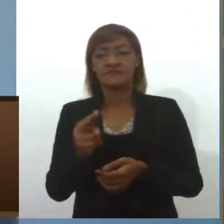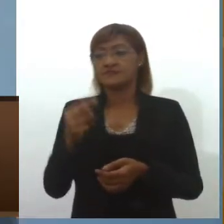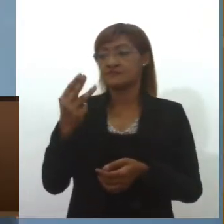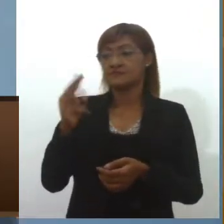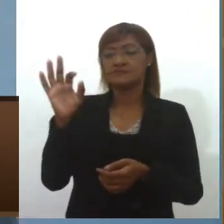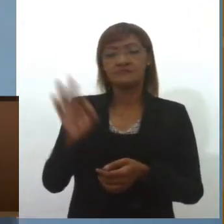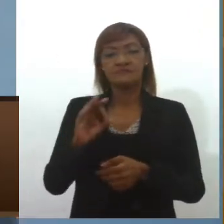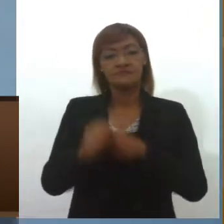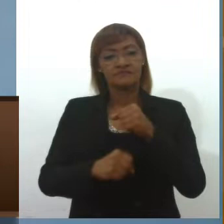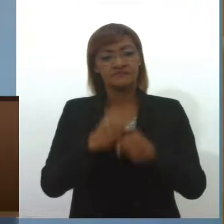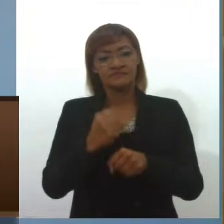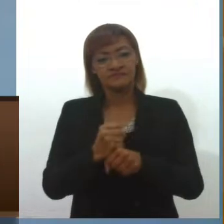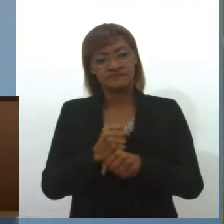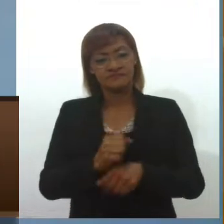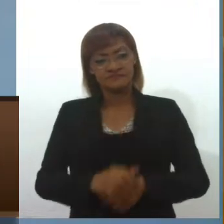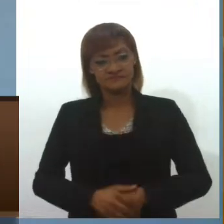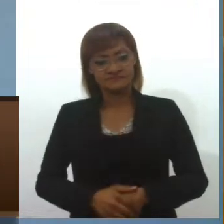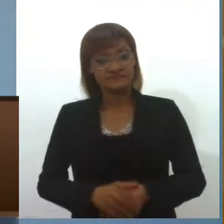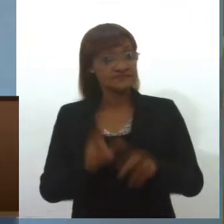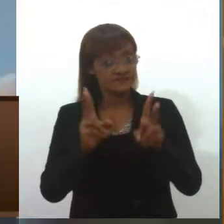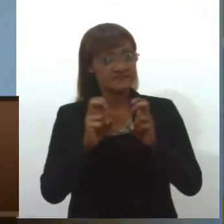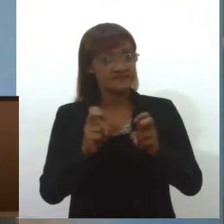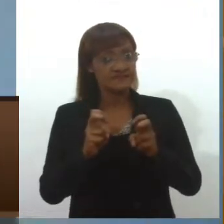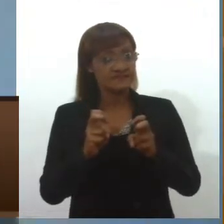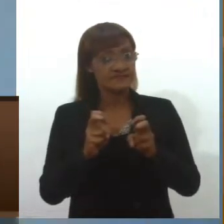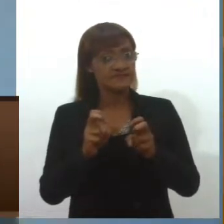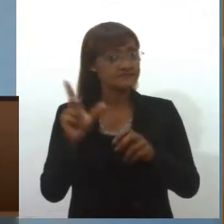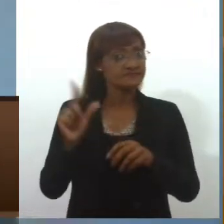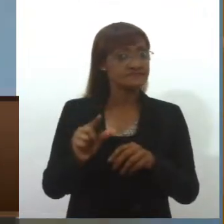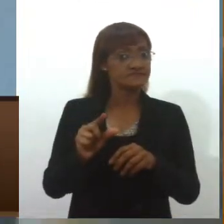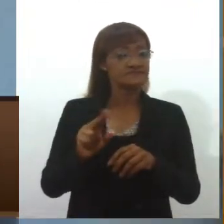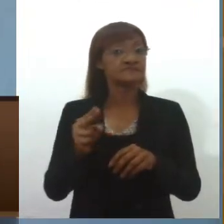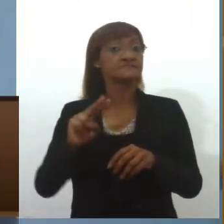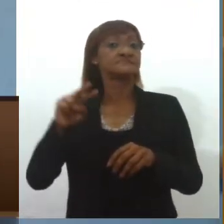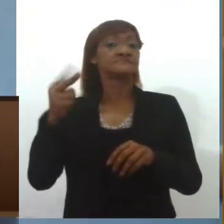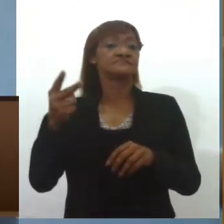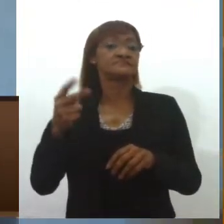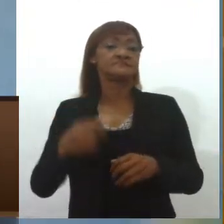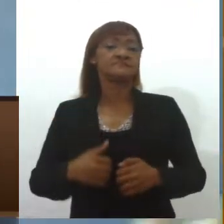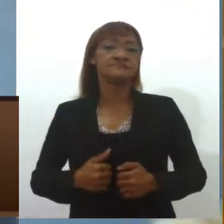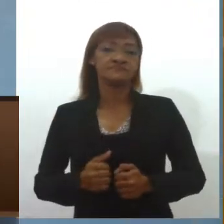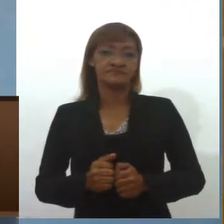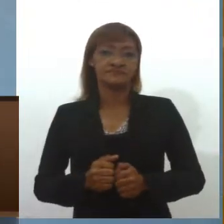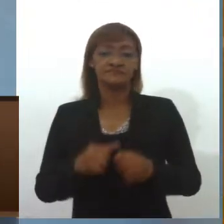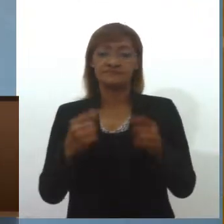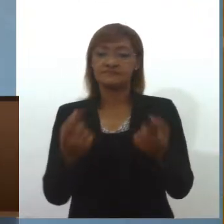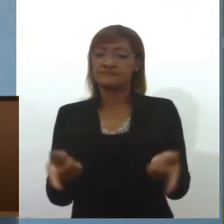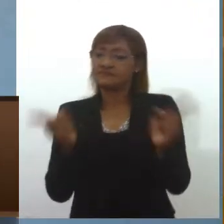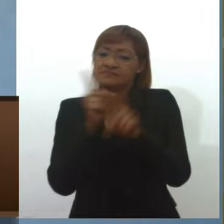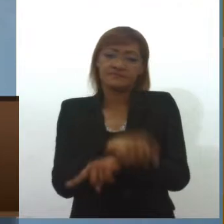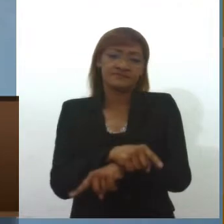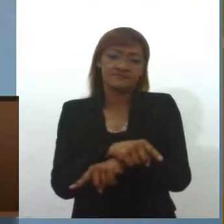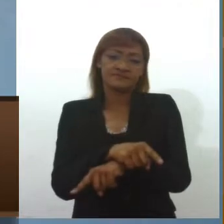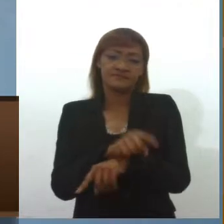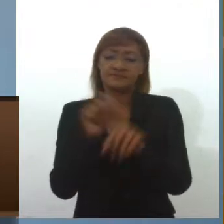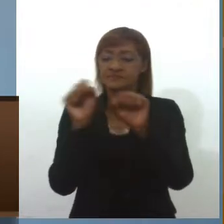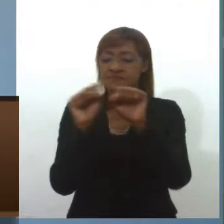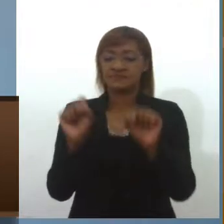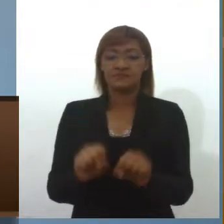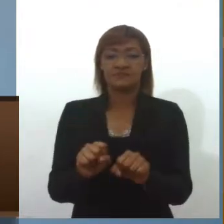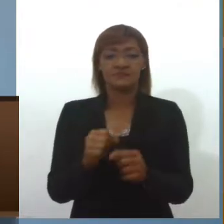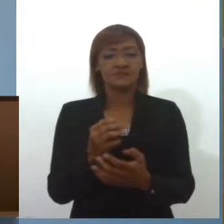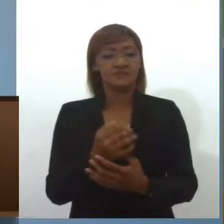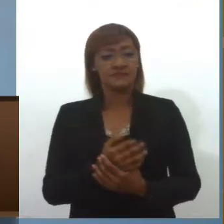ano, veja bem. Então, nós temos o que a gente chama de distorção no sistema financeiro. Quando a Selic é